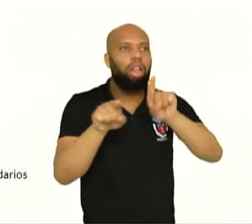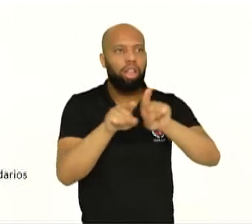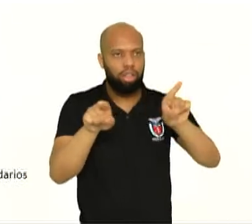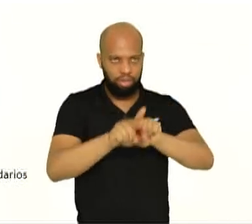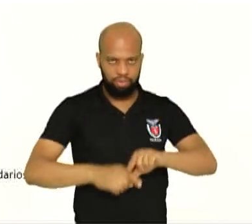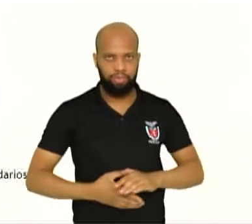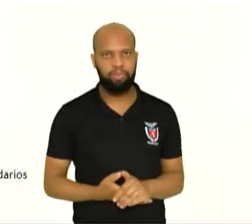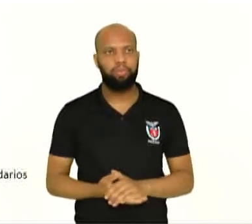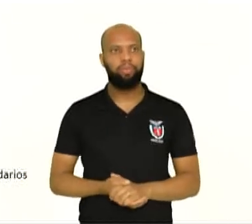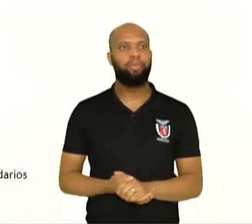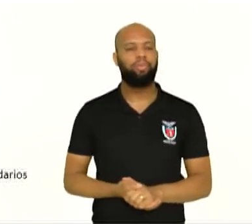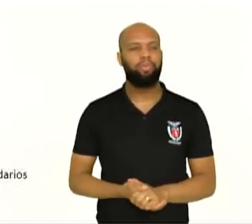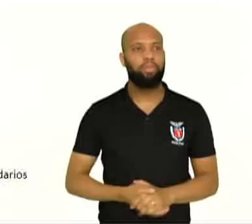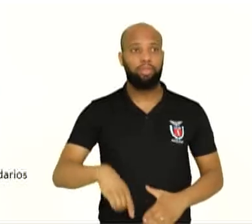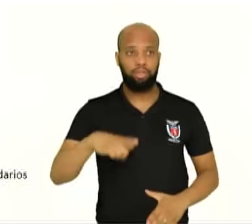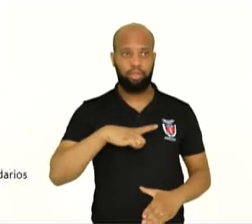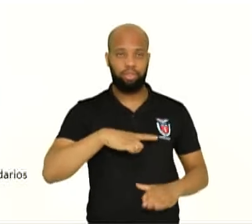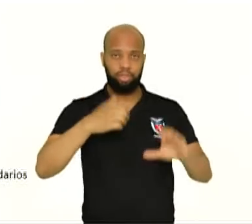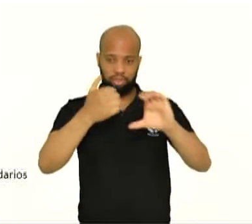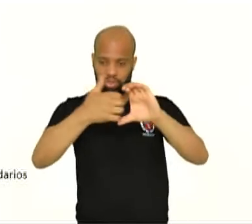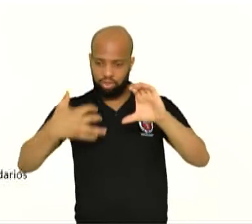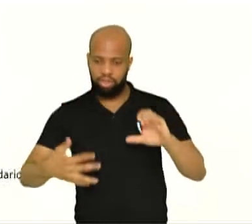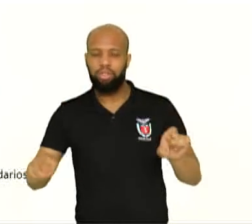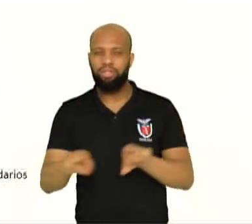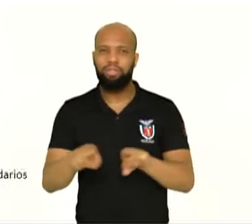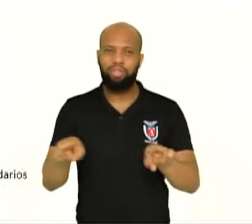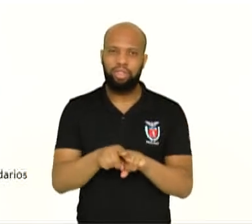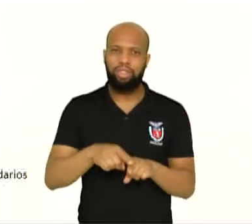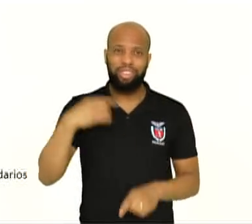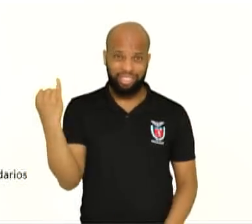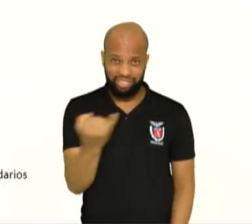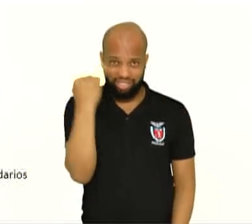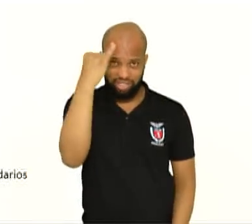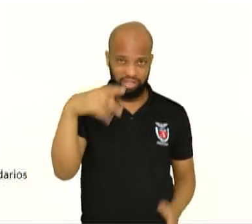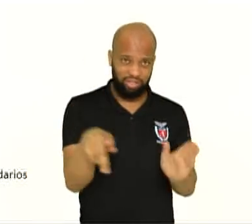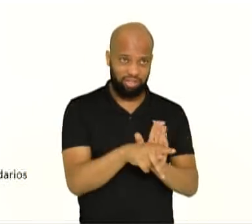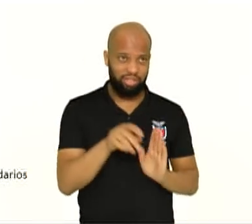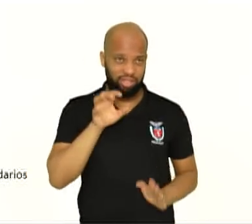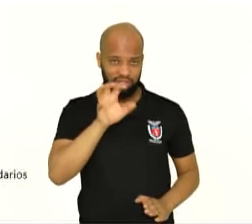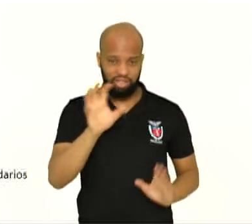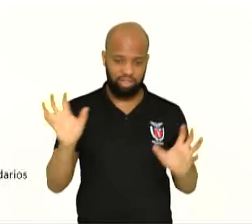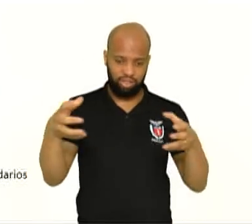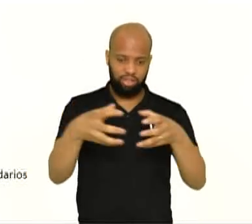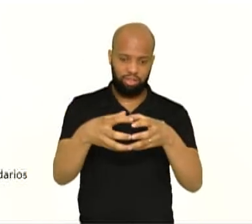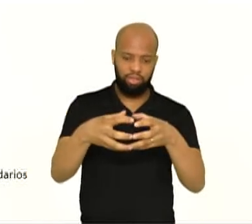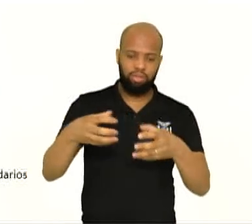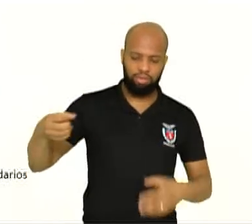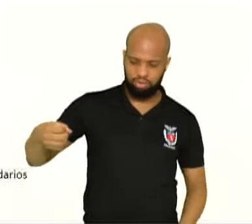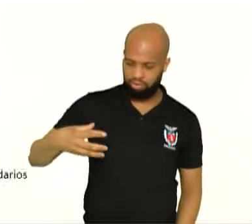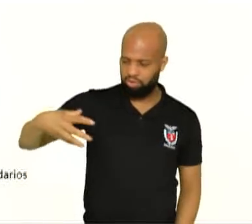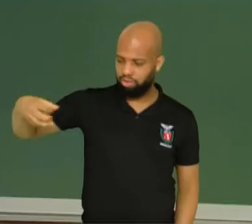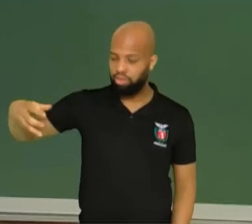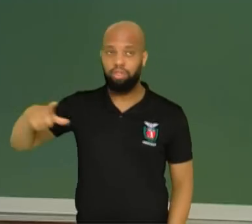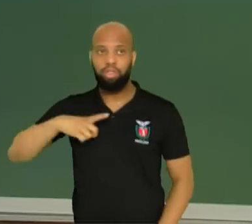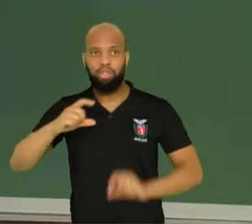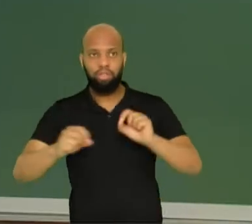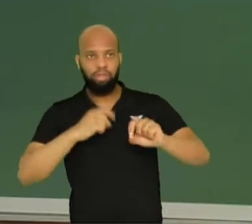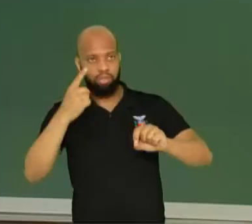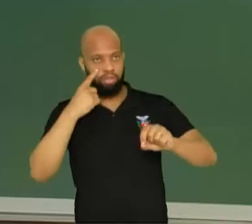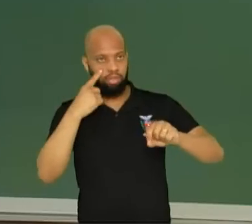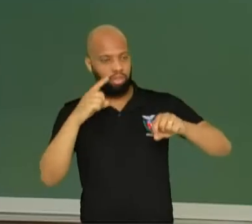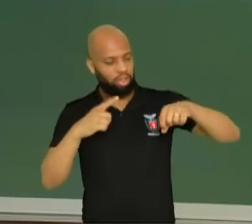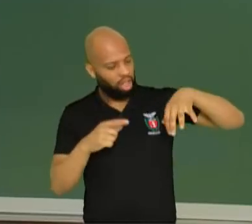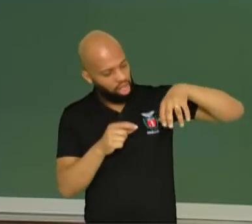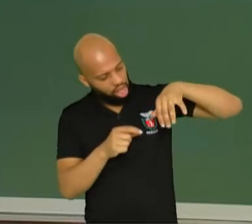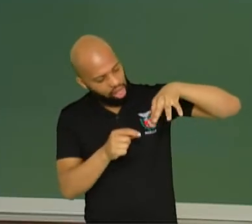lá dentro. Uma característica muito importante dos quinidários é que eles têm esses tentáculos. E aí